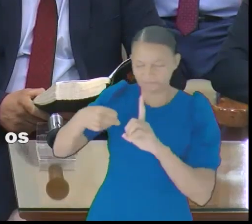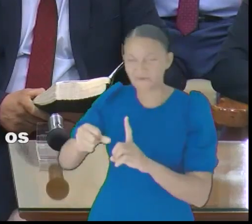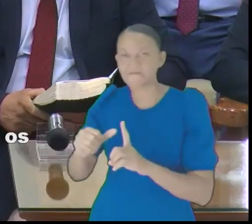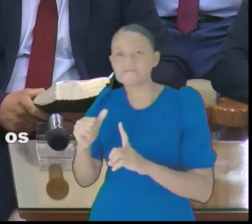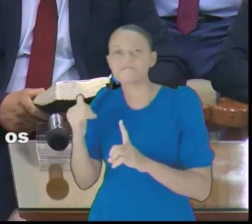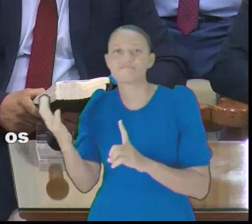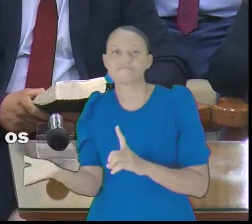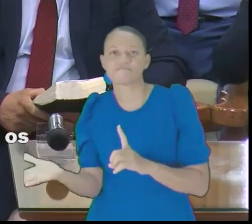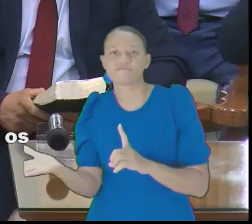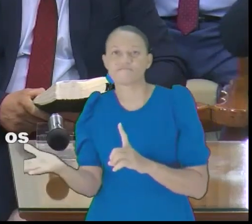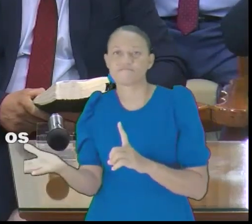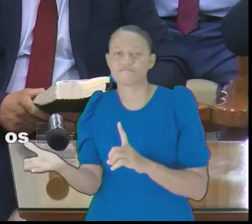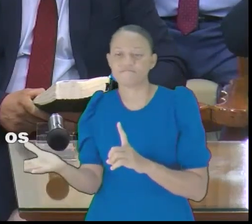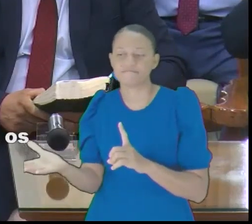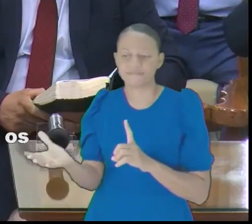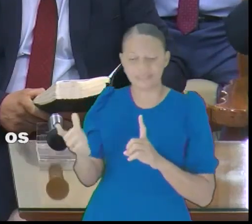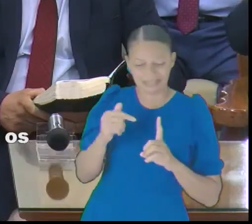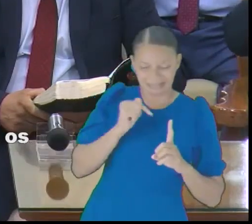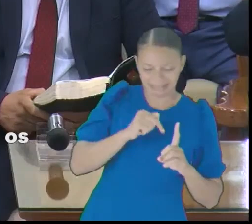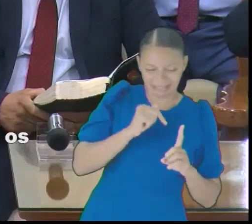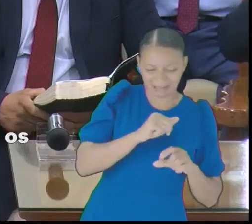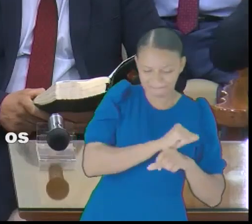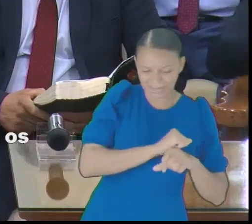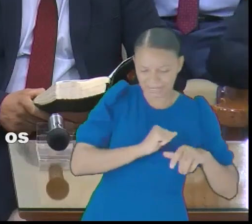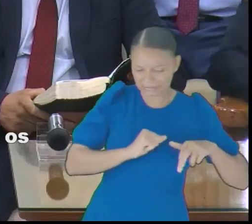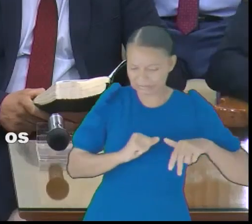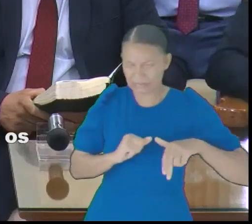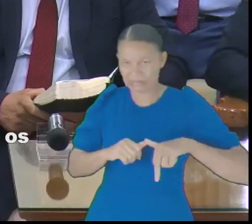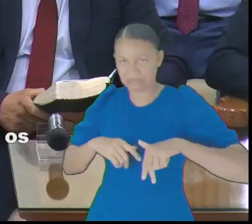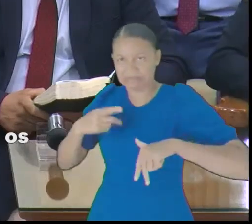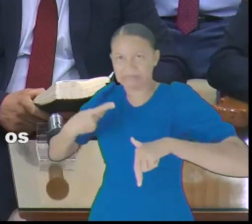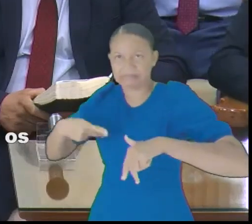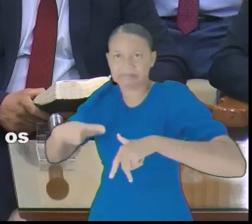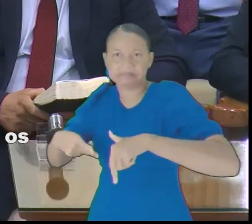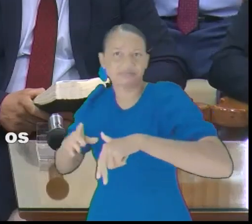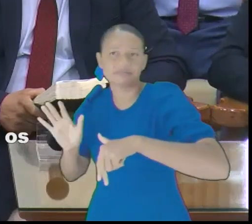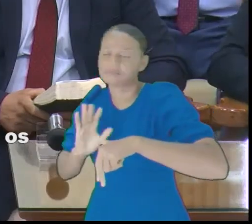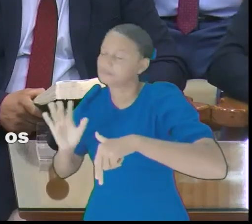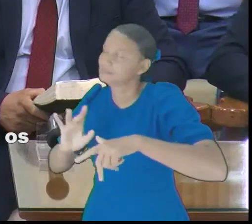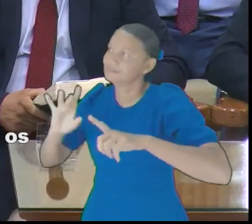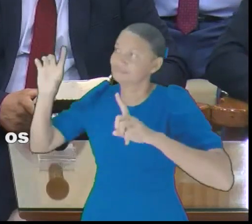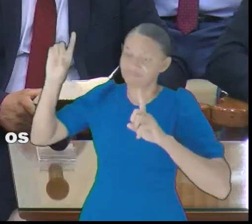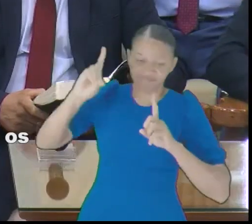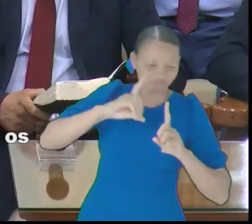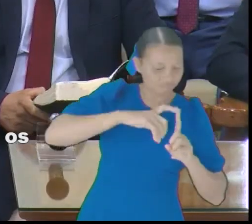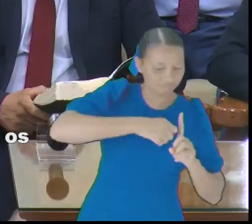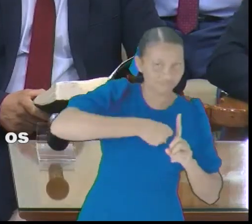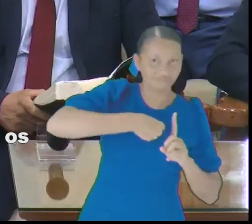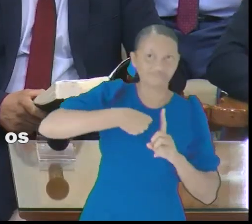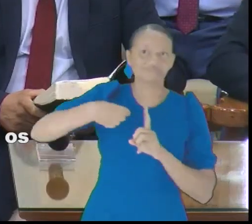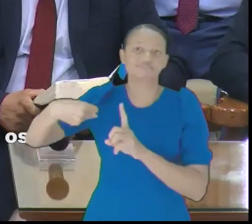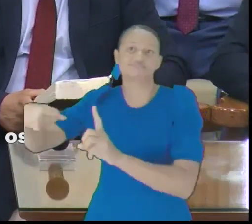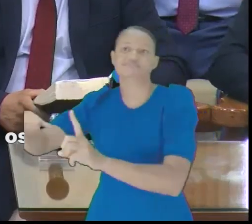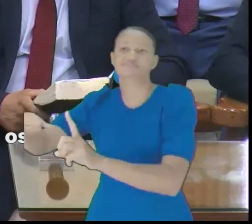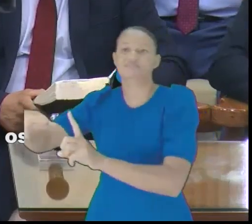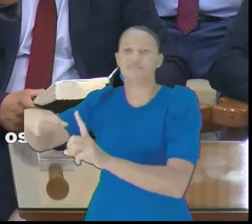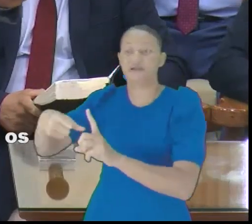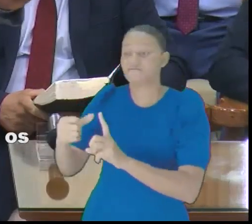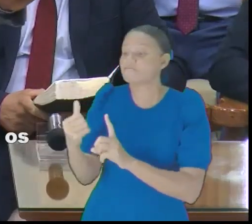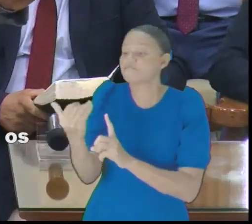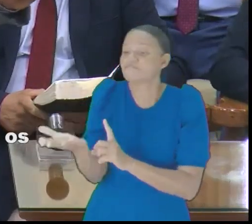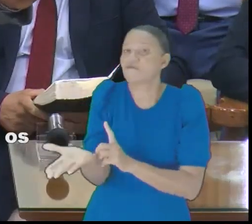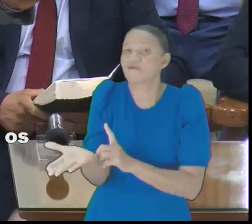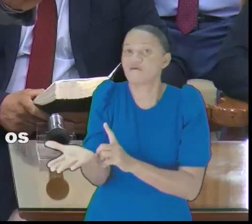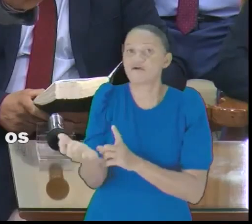Não foi Abraão quem foi, por livre e espontânea vontade. Foi Deus quem o levou para